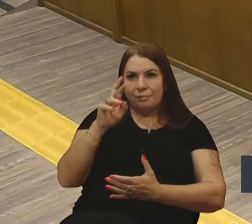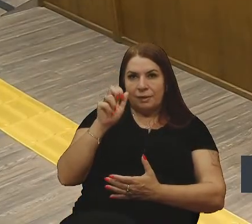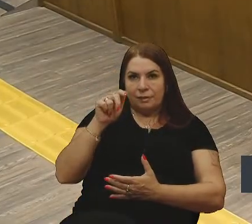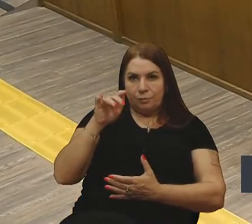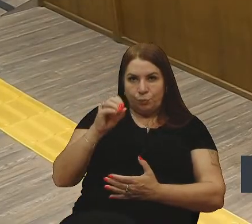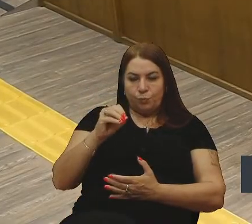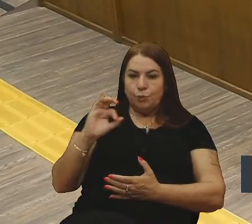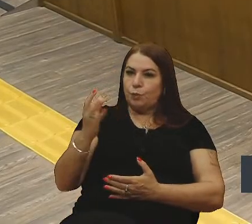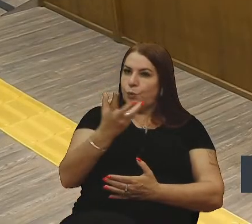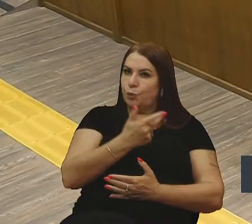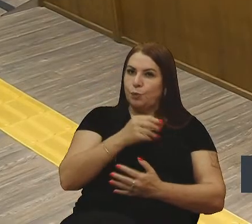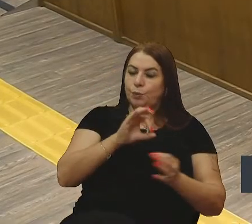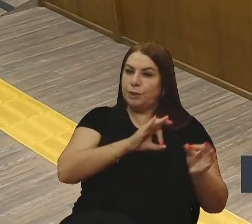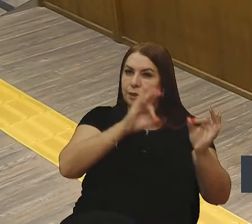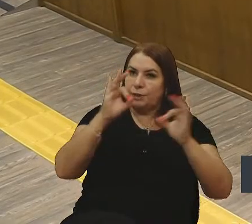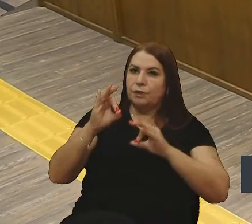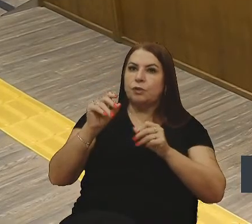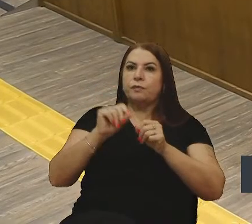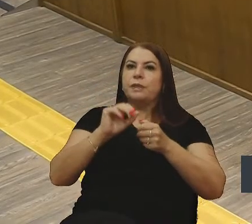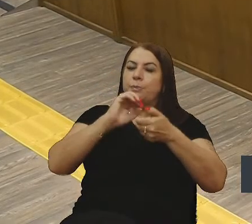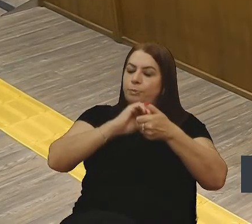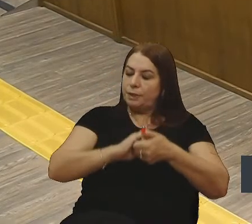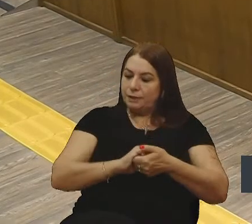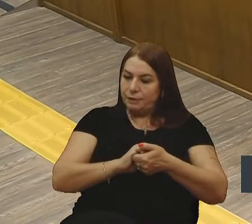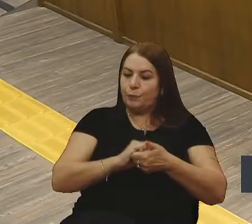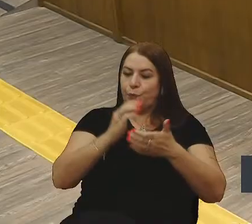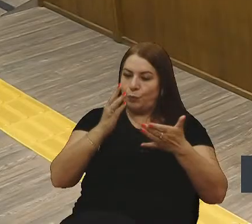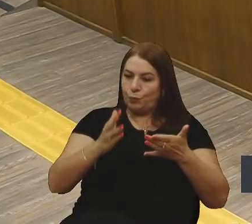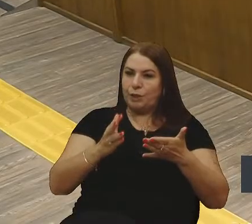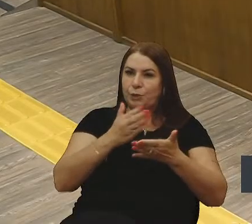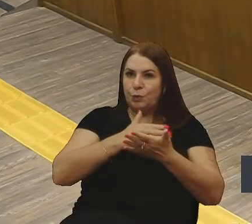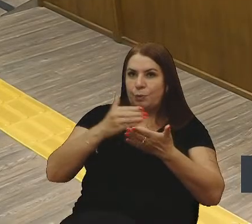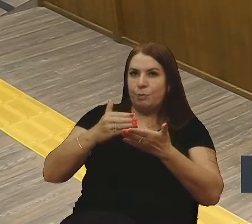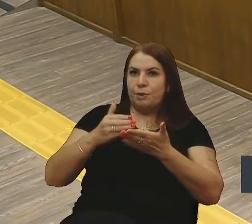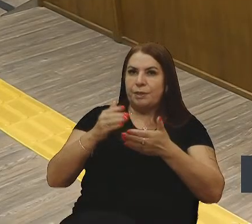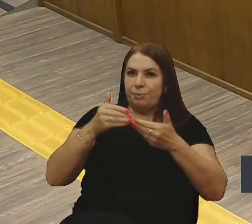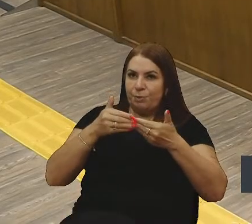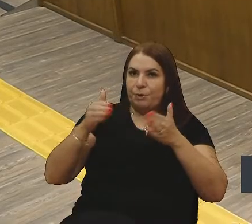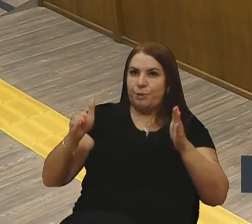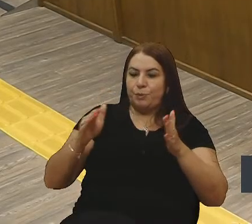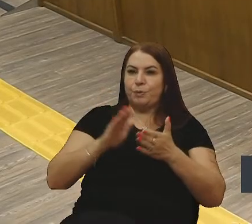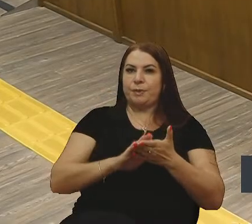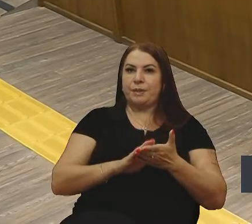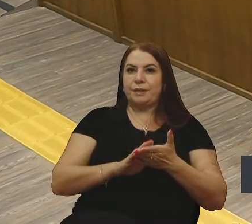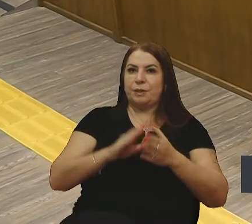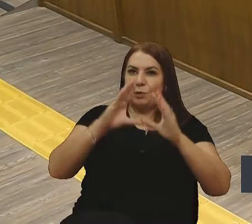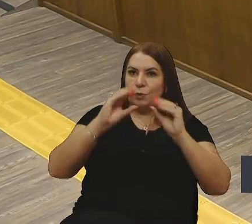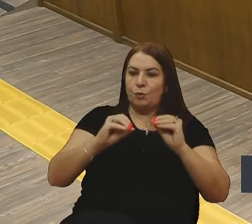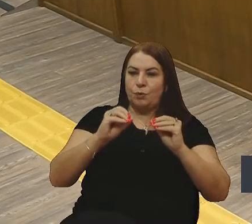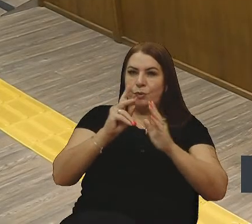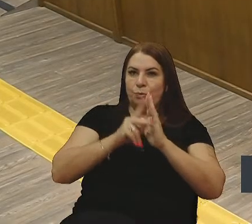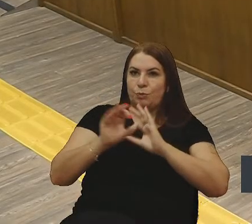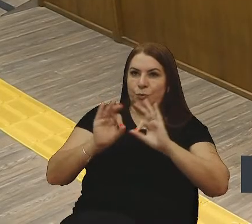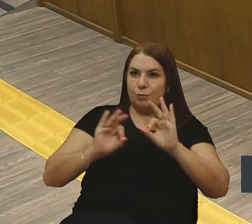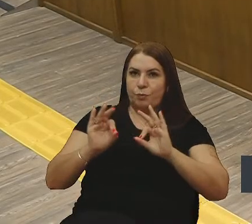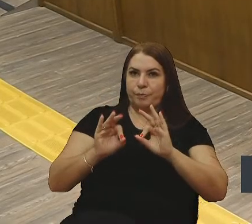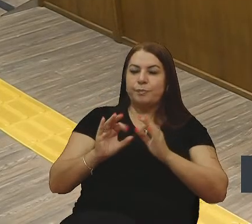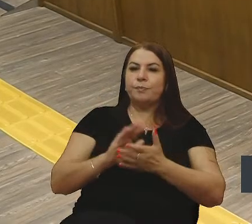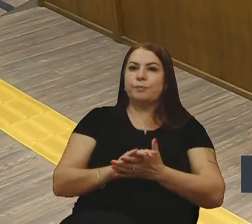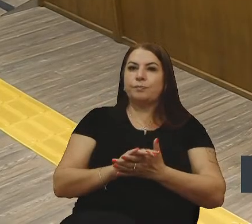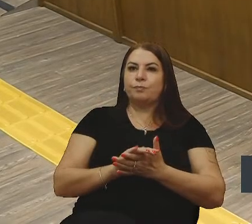Obrigado a todos que nos assistem. Já fizemos uma saudação inicial para a abertura desta noite de um projeto que